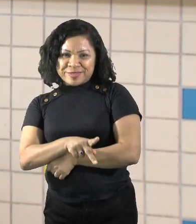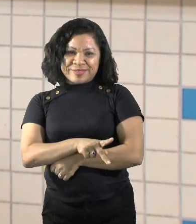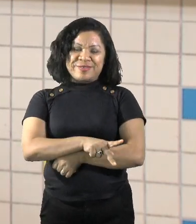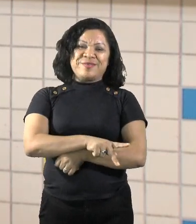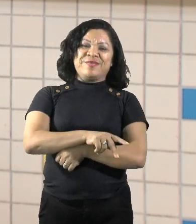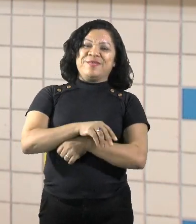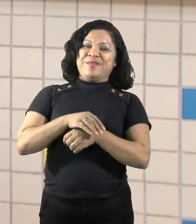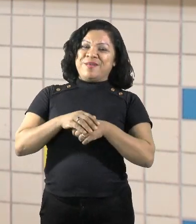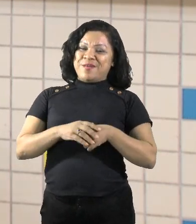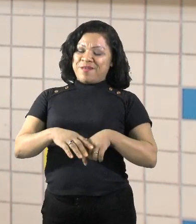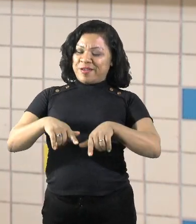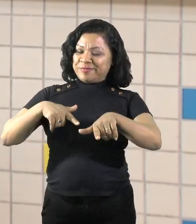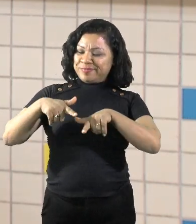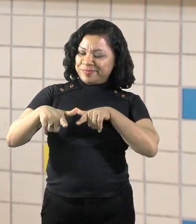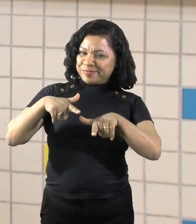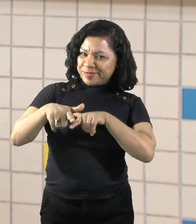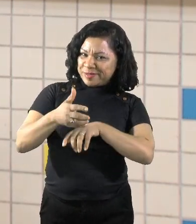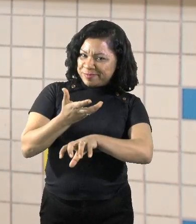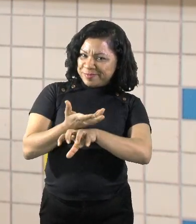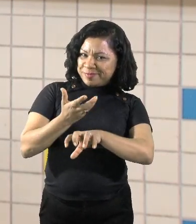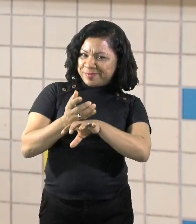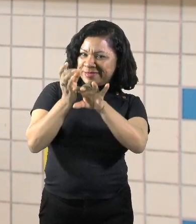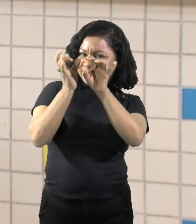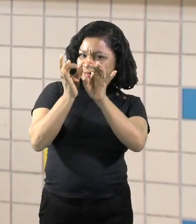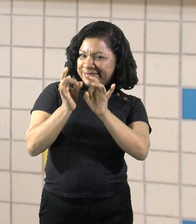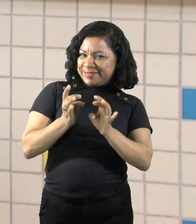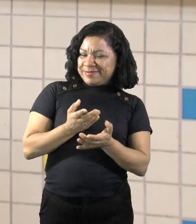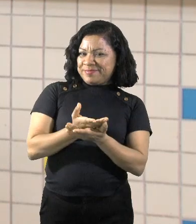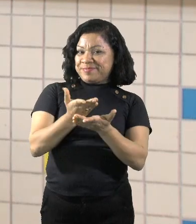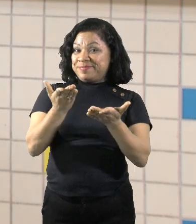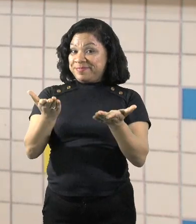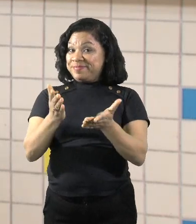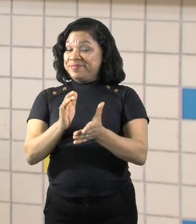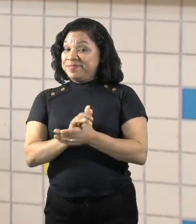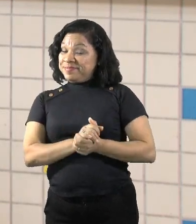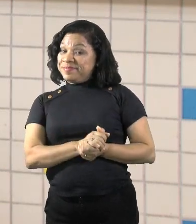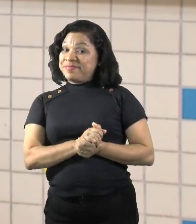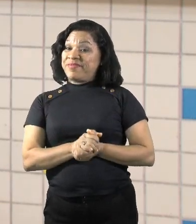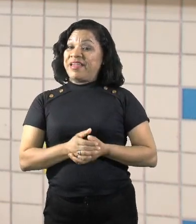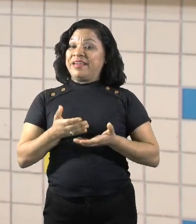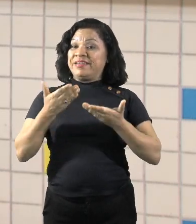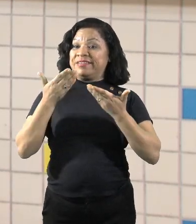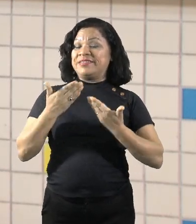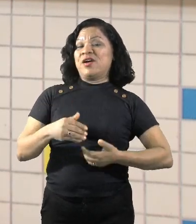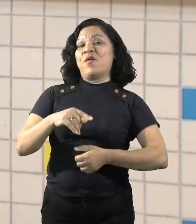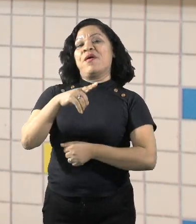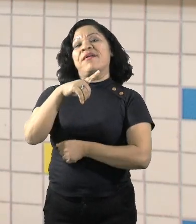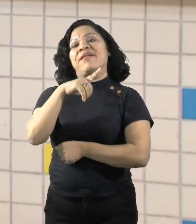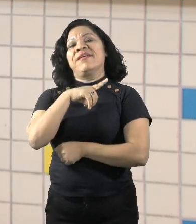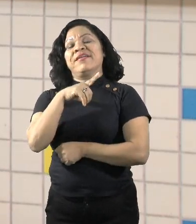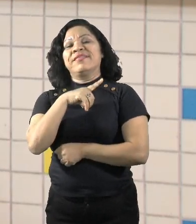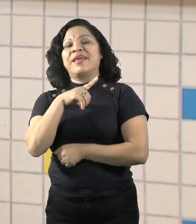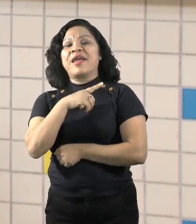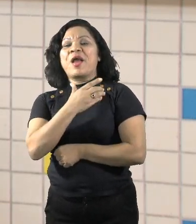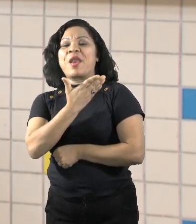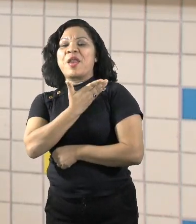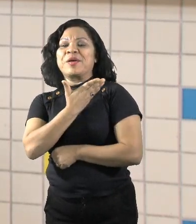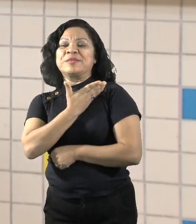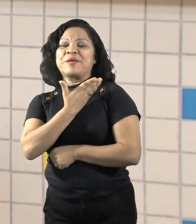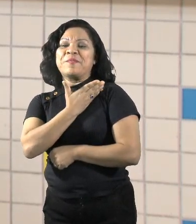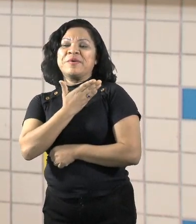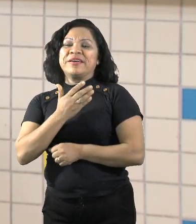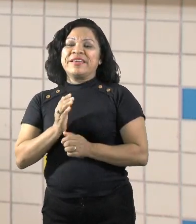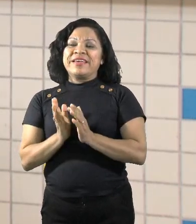temas especiais com vocês. E comigo tem a nossa amiguinha Fava de Belota. Cumprimenta a